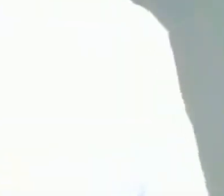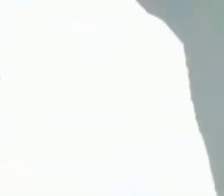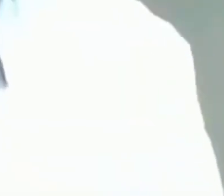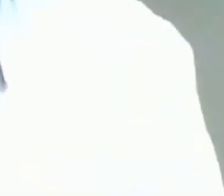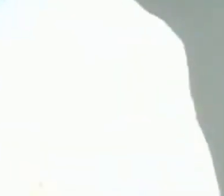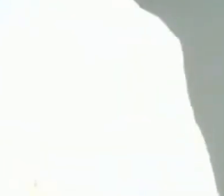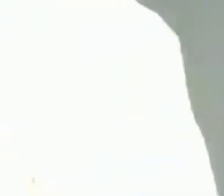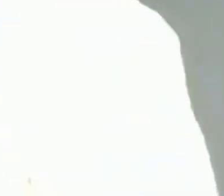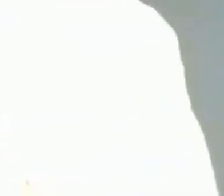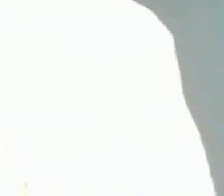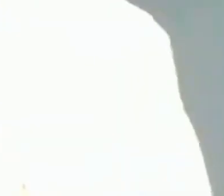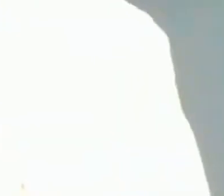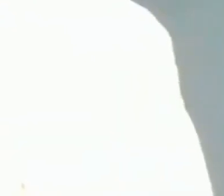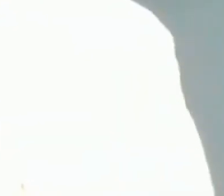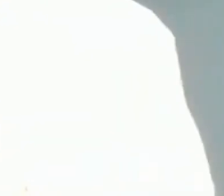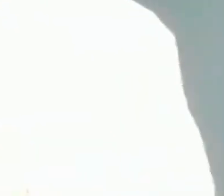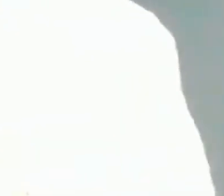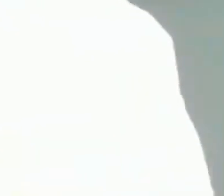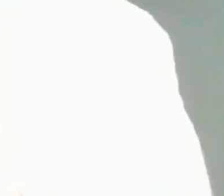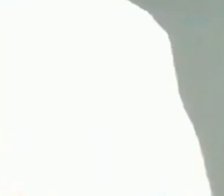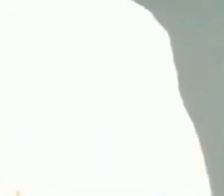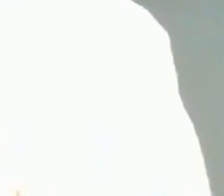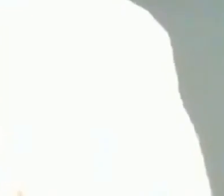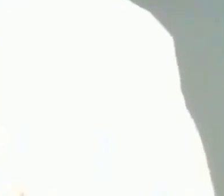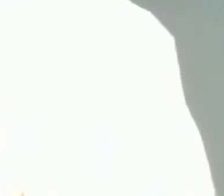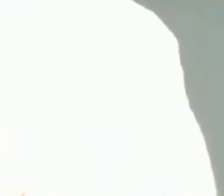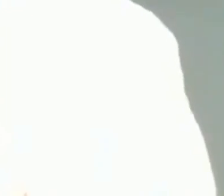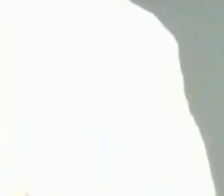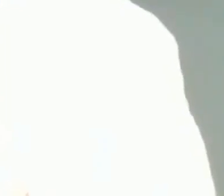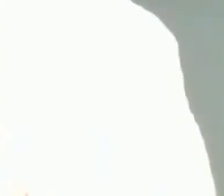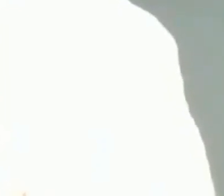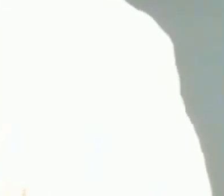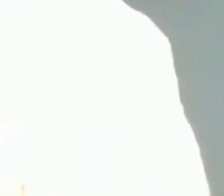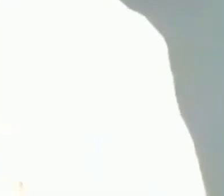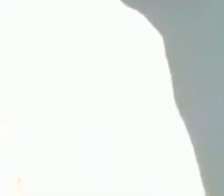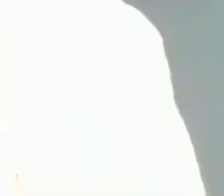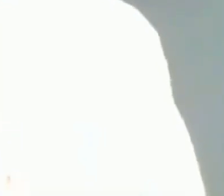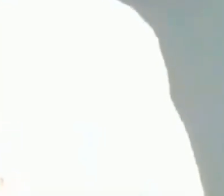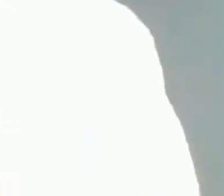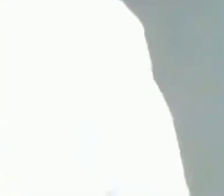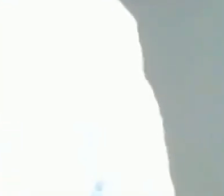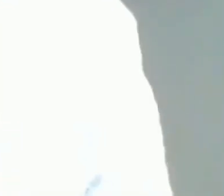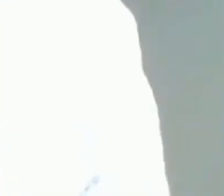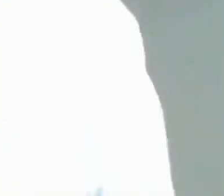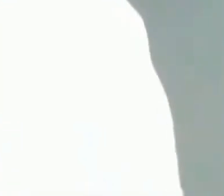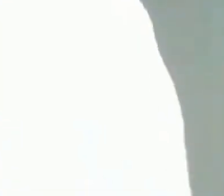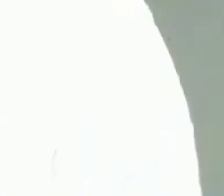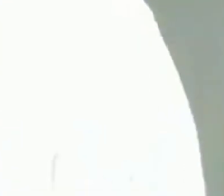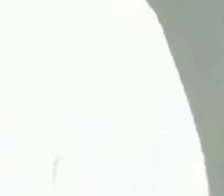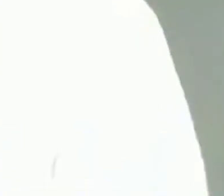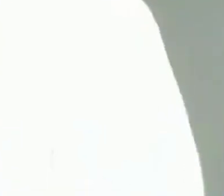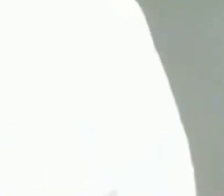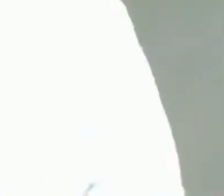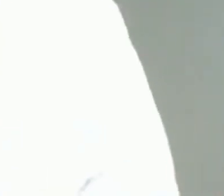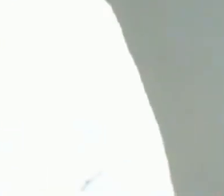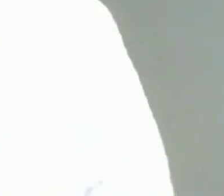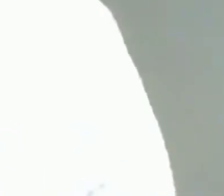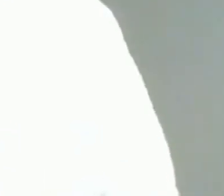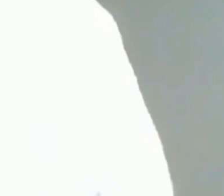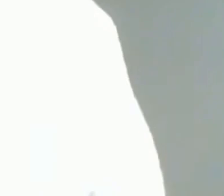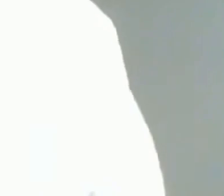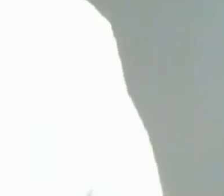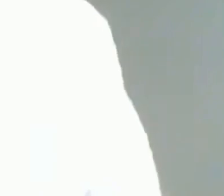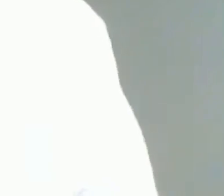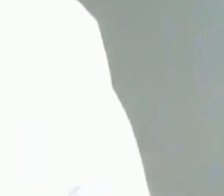Boa tarde a todos. É um prazer estar aqui retornando ao evento e dando as boas-vindas